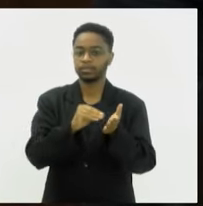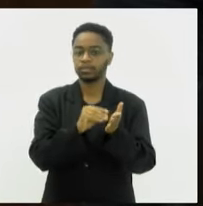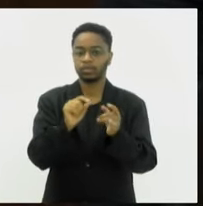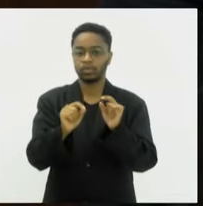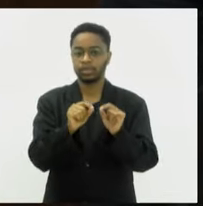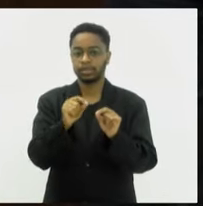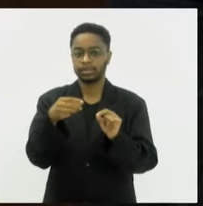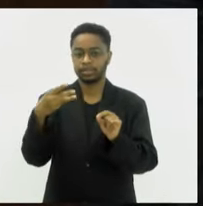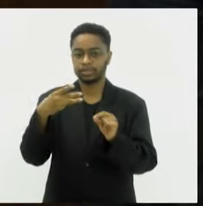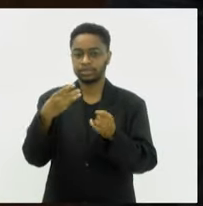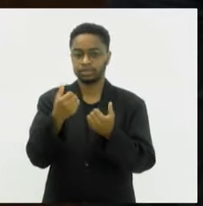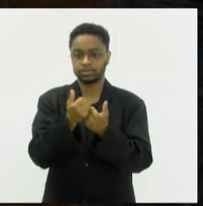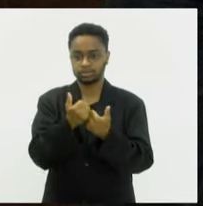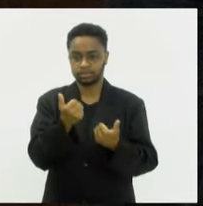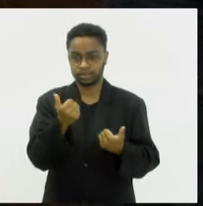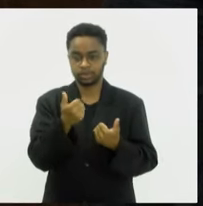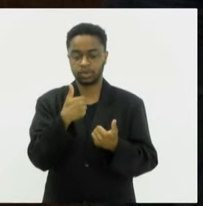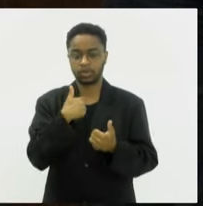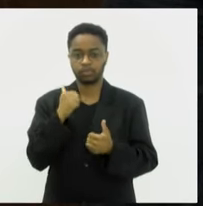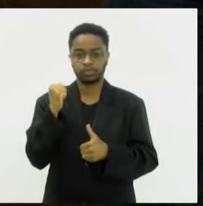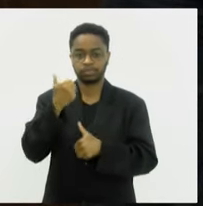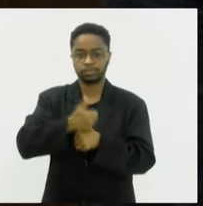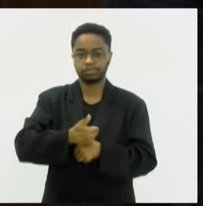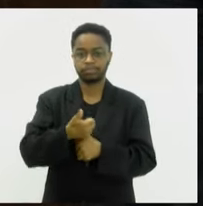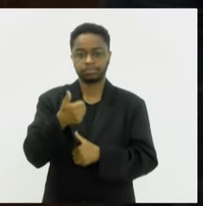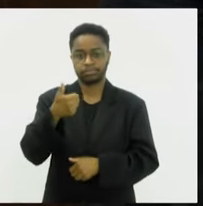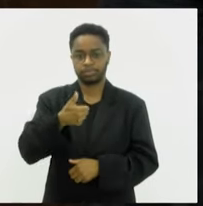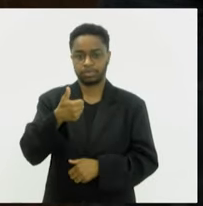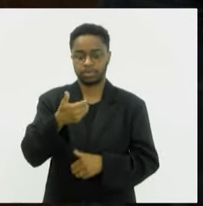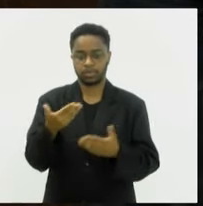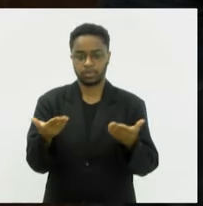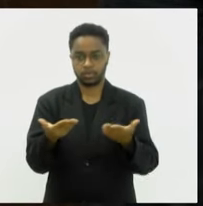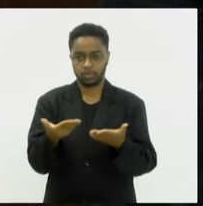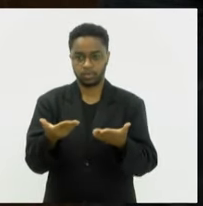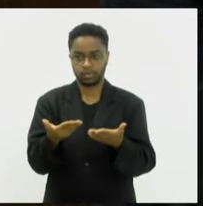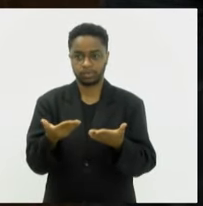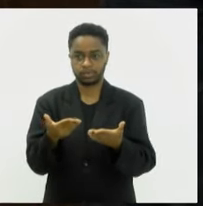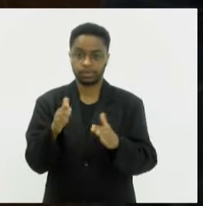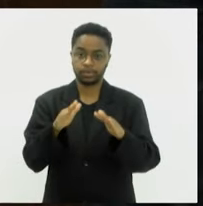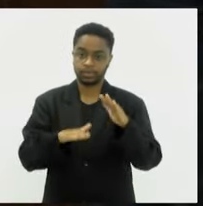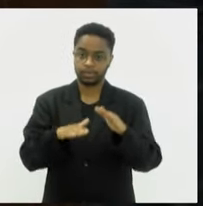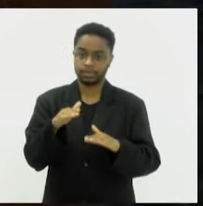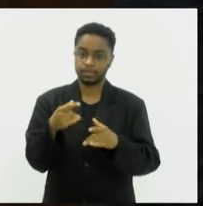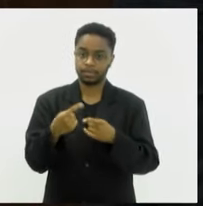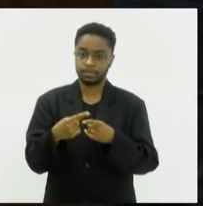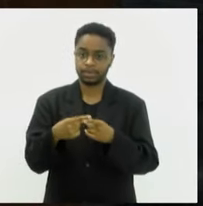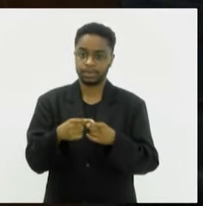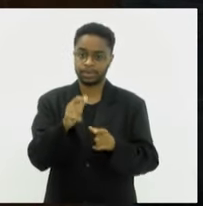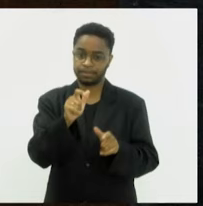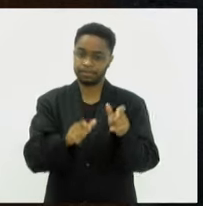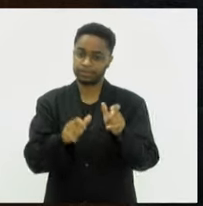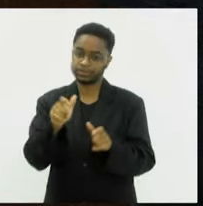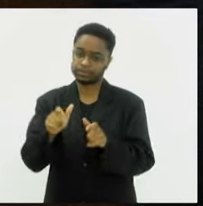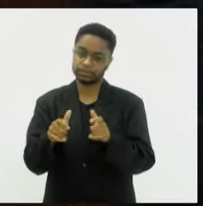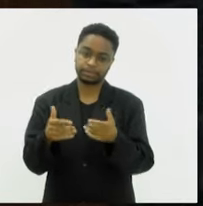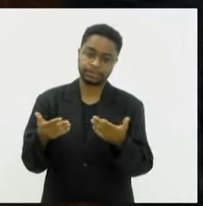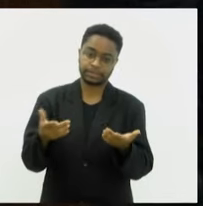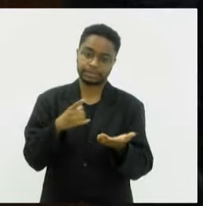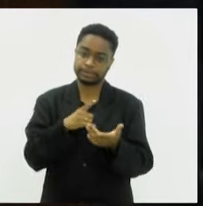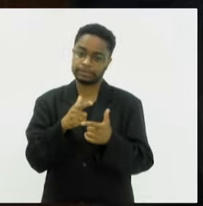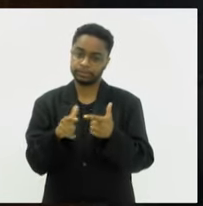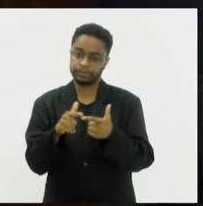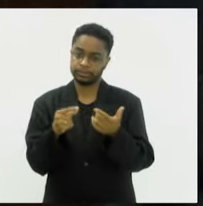terceira suplência e passei a ser titular, possivelmente porque os jogadores estavam machucados, etc.